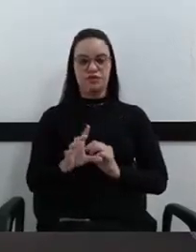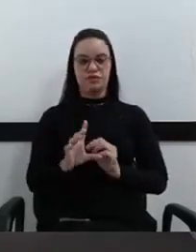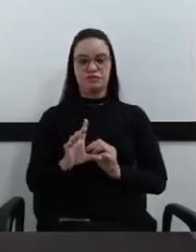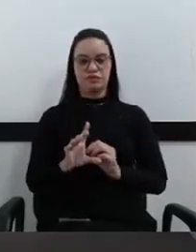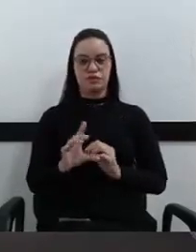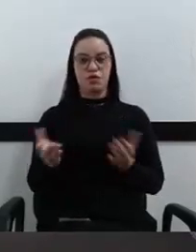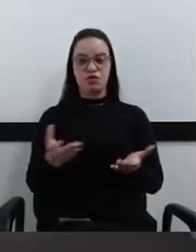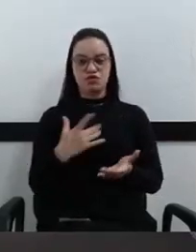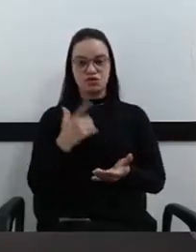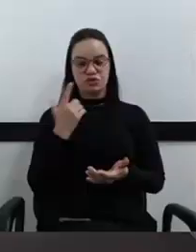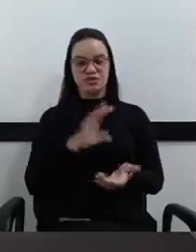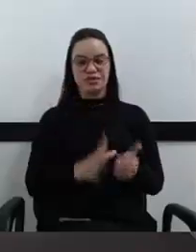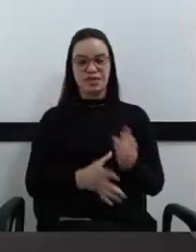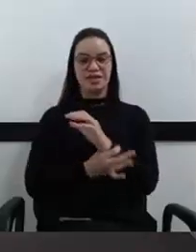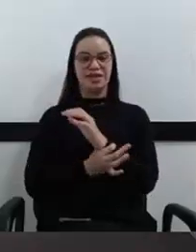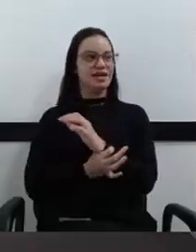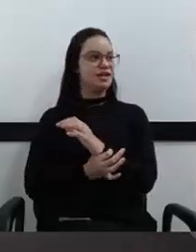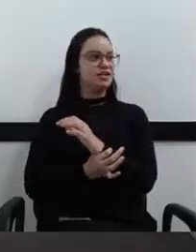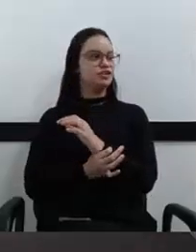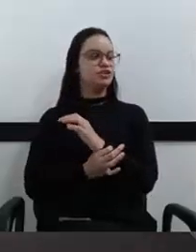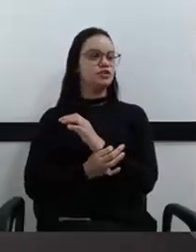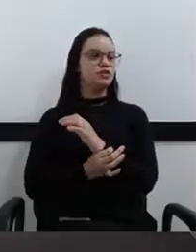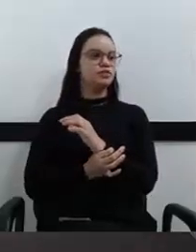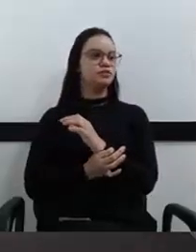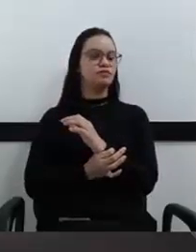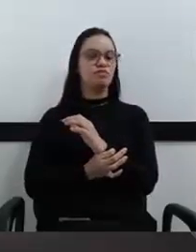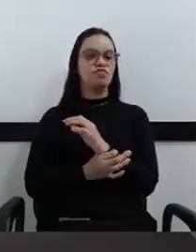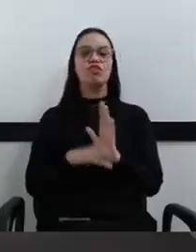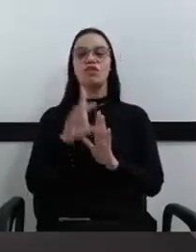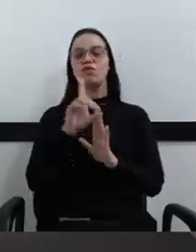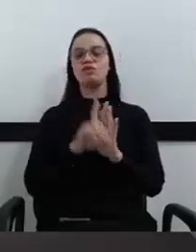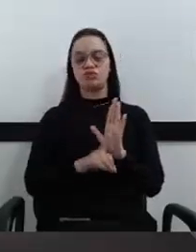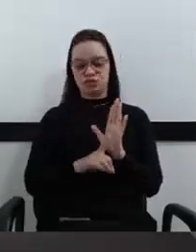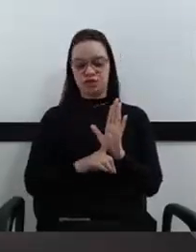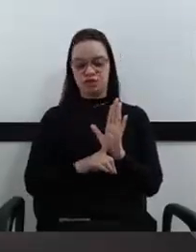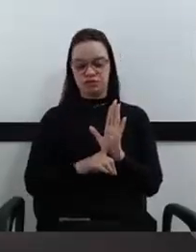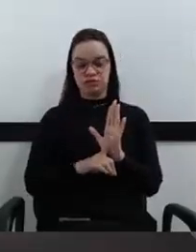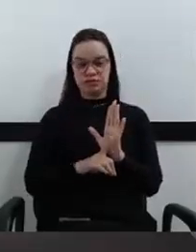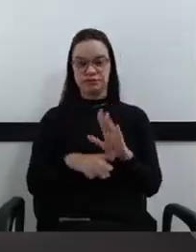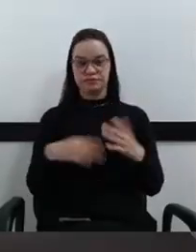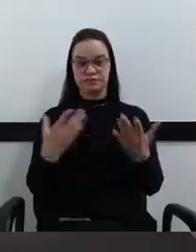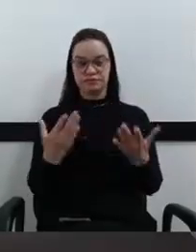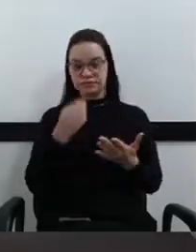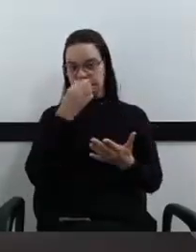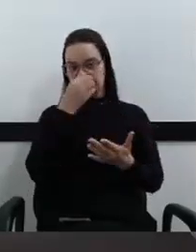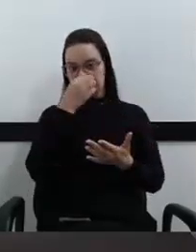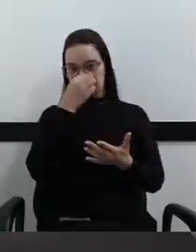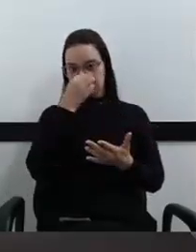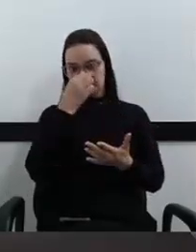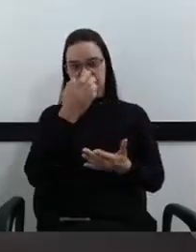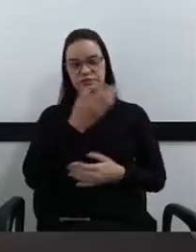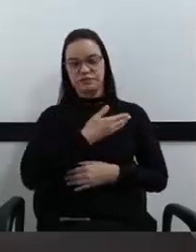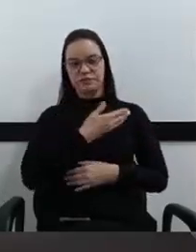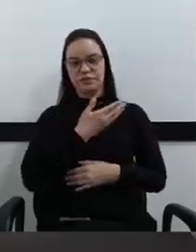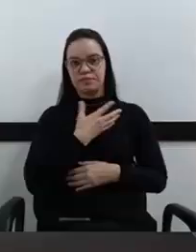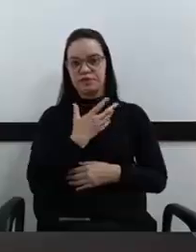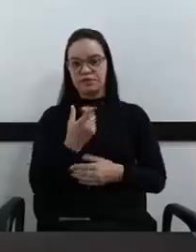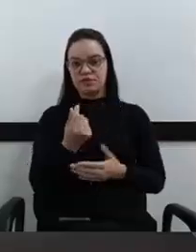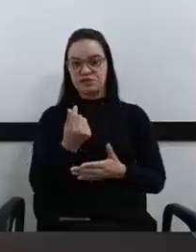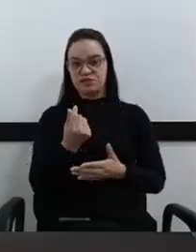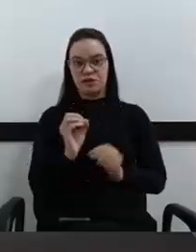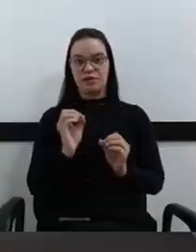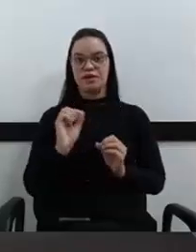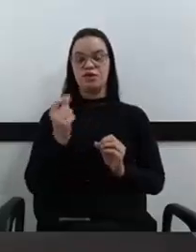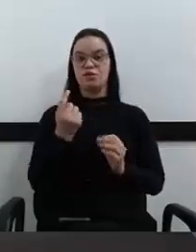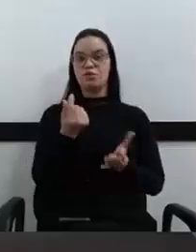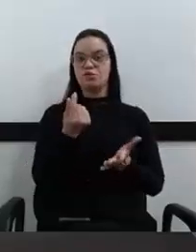garante-se o direito ao pagamento, né? Então, o colega, ou ele não receberia nada, ou ele receberia o valor de